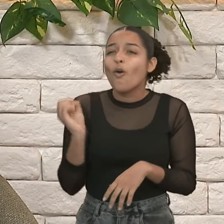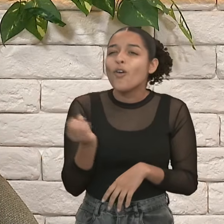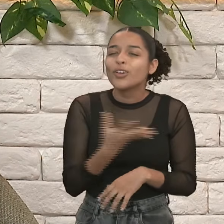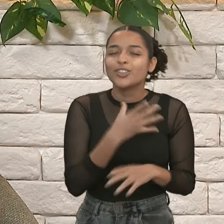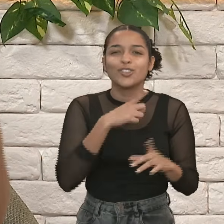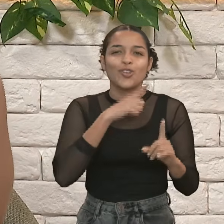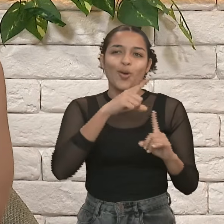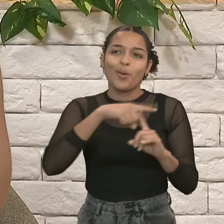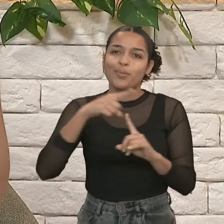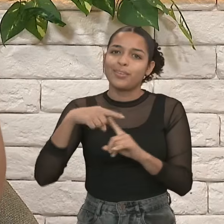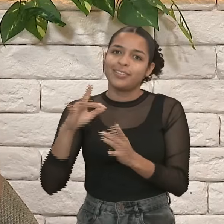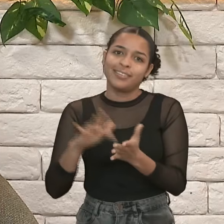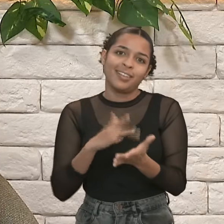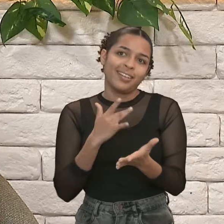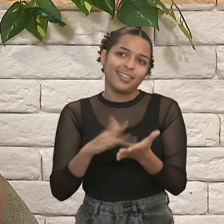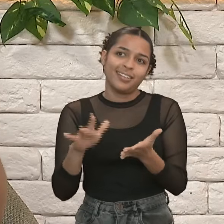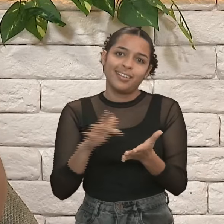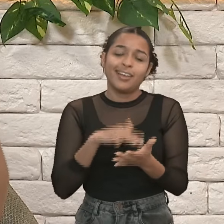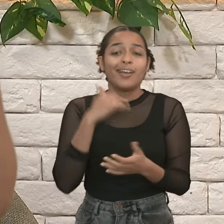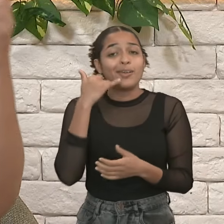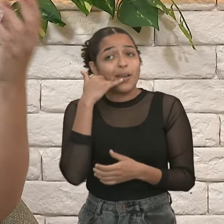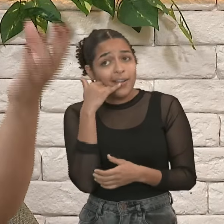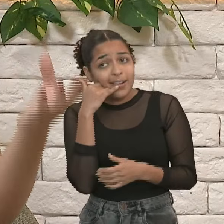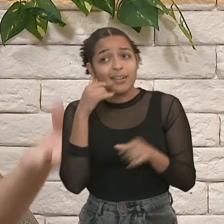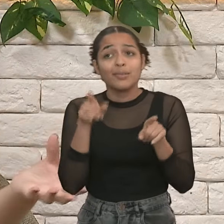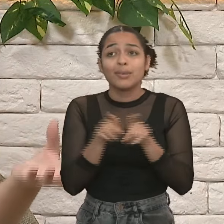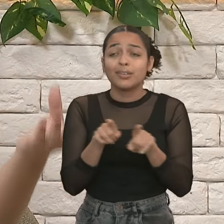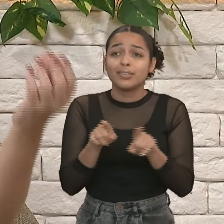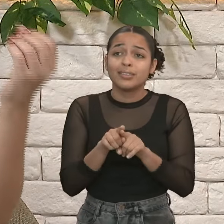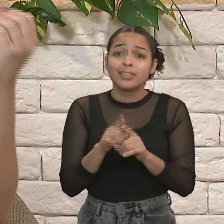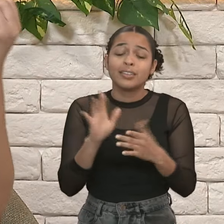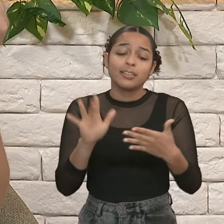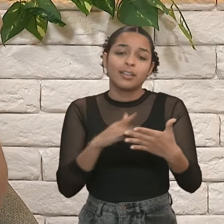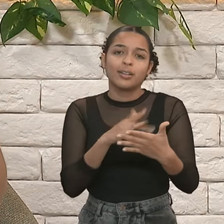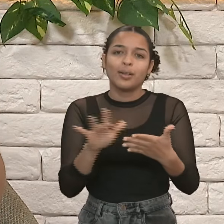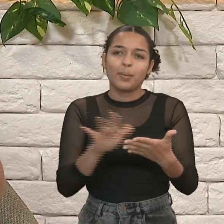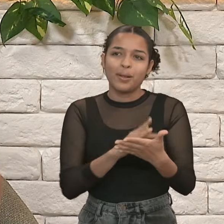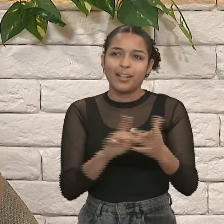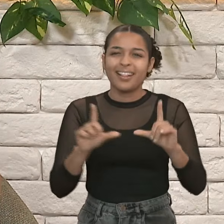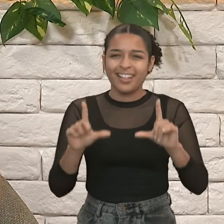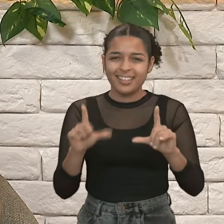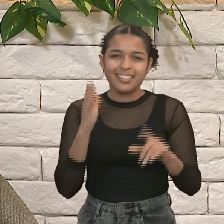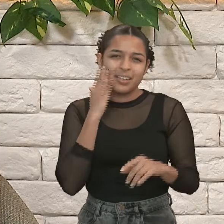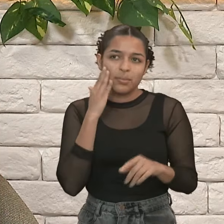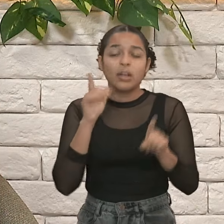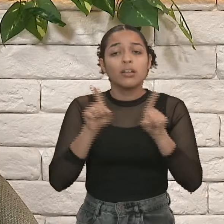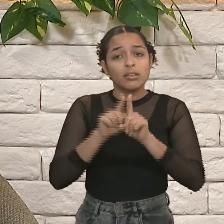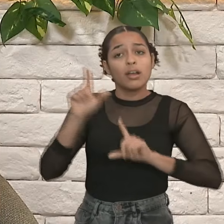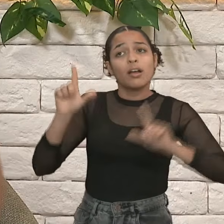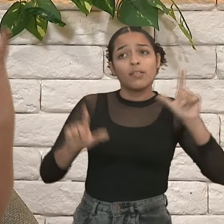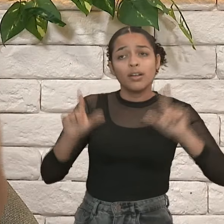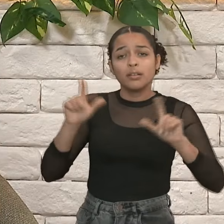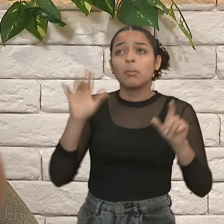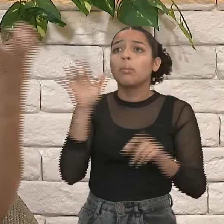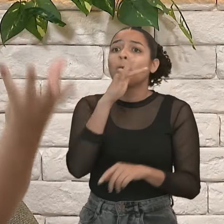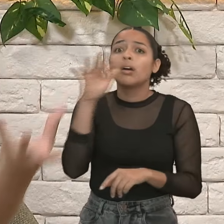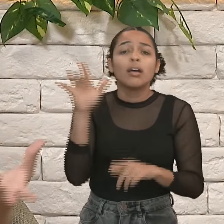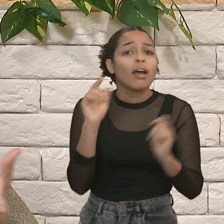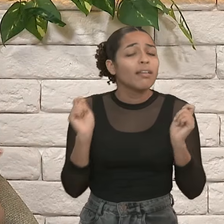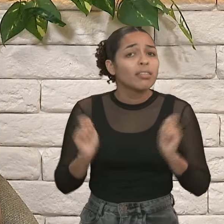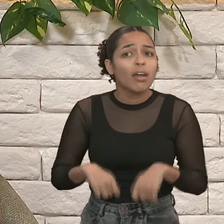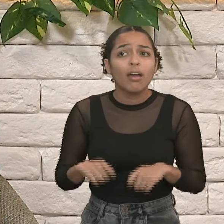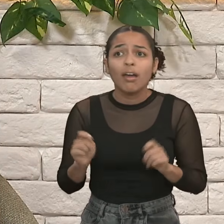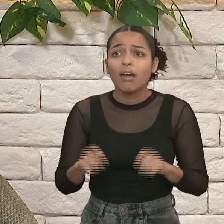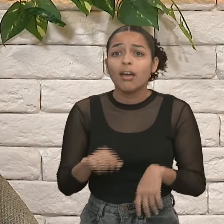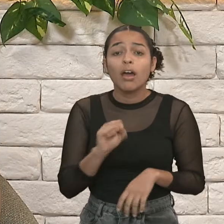exemplo, o smartphone, o tablet, a Smart TV, os aplicativos, todos eles se